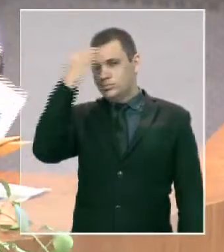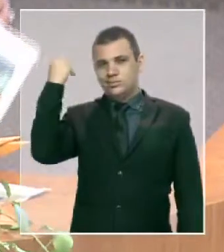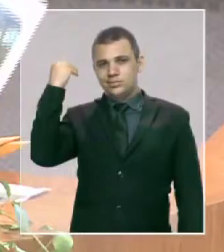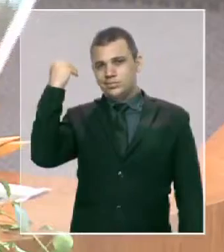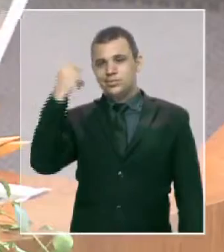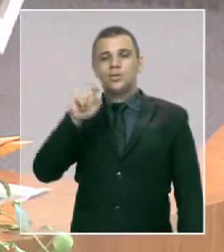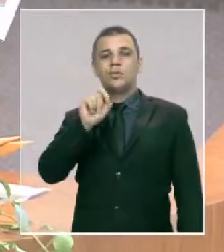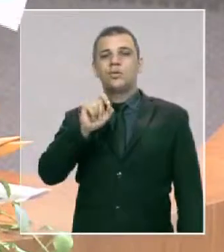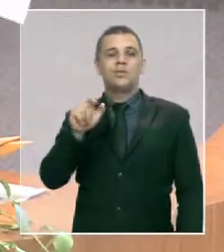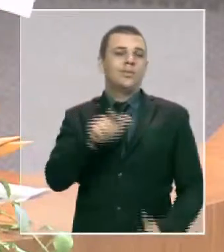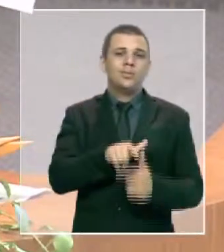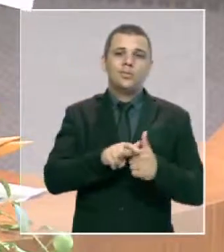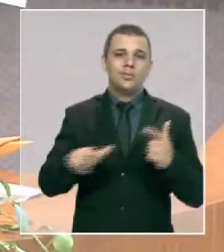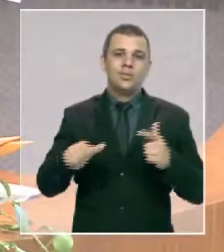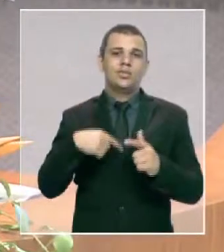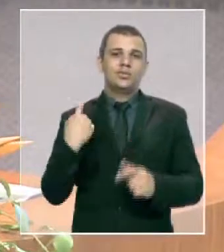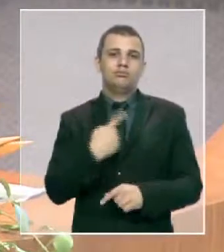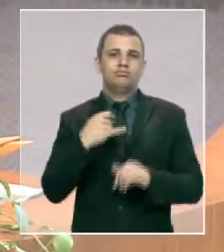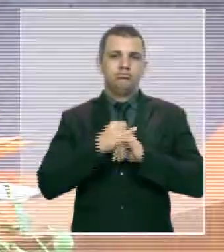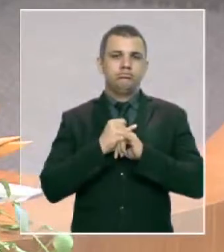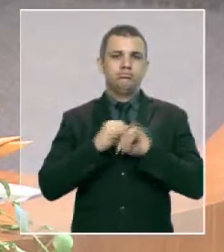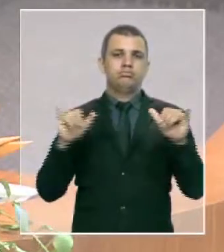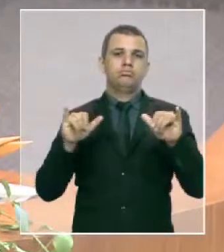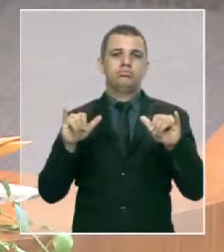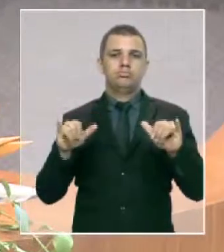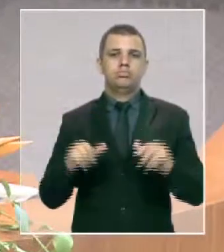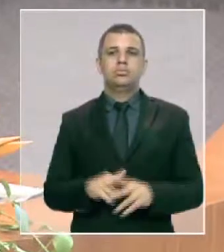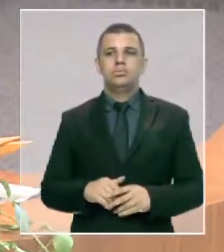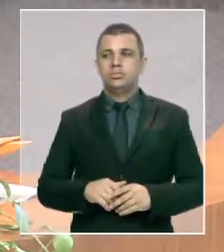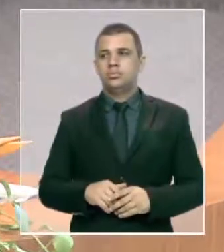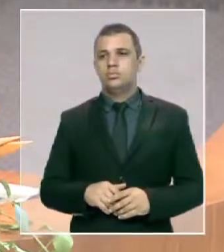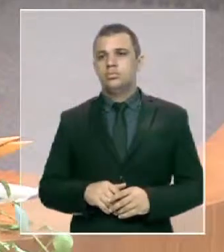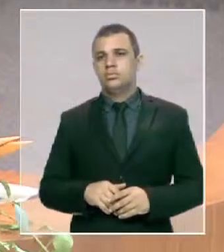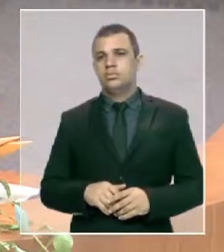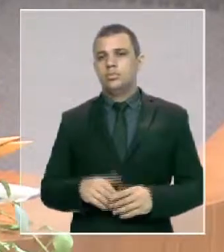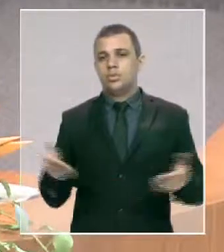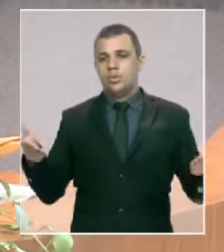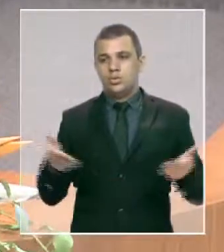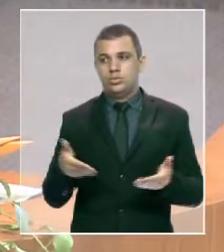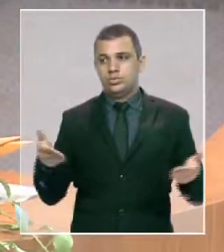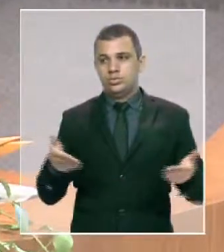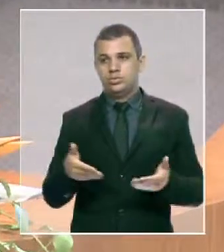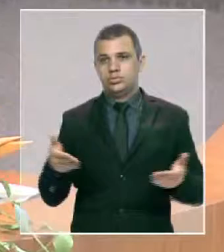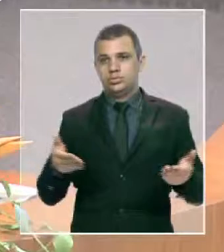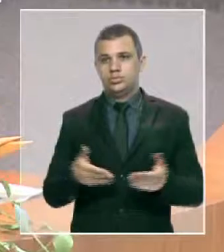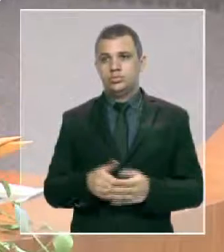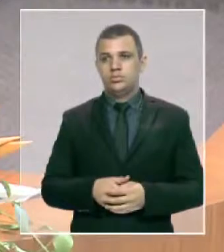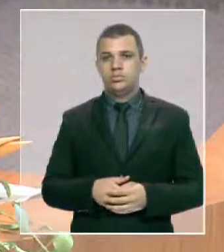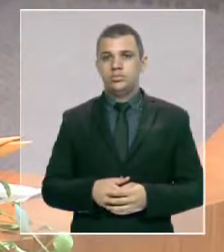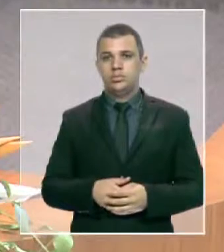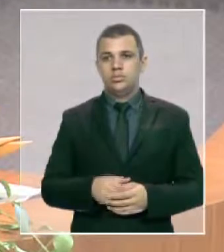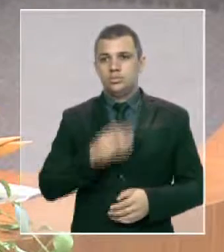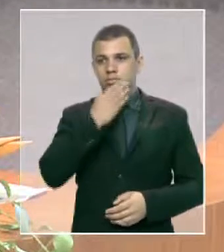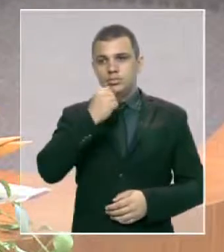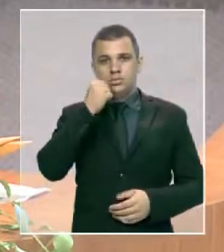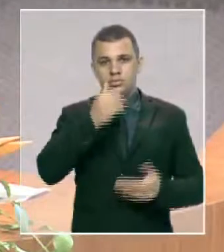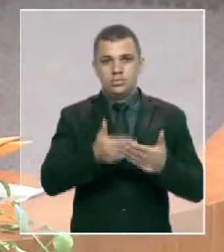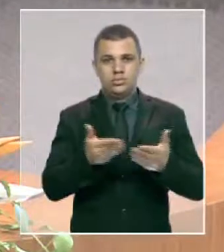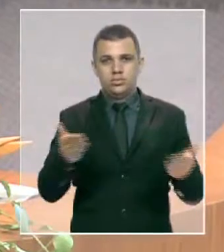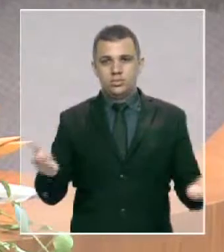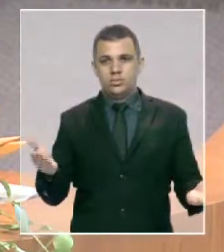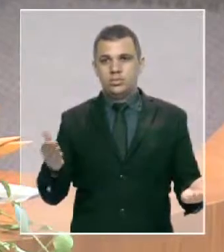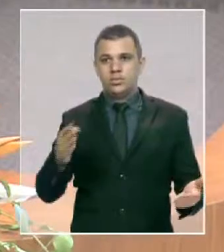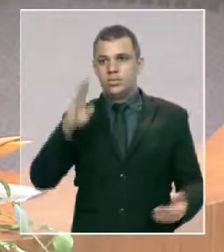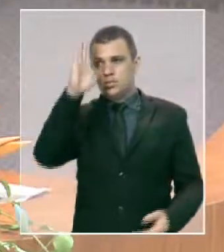que nós denunciamos na manhã de hoje. Senhoras e senhores, no Brasil,